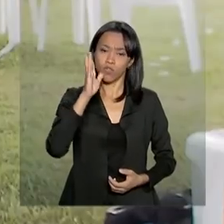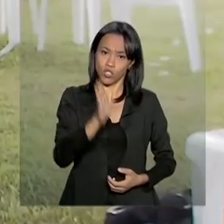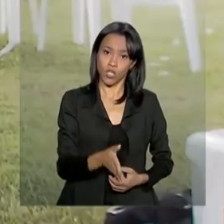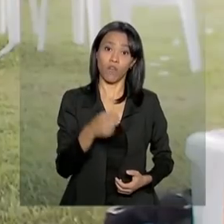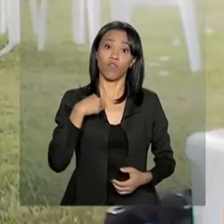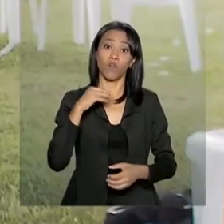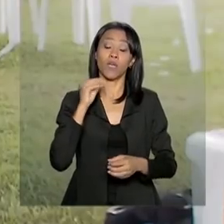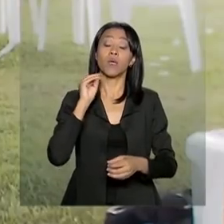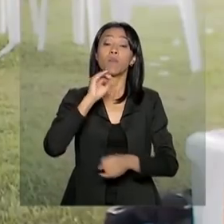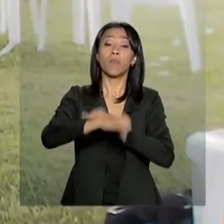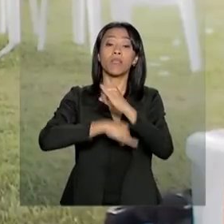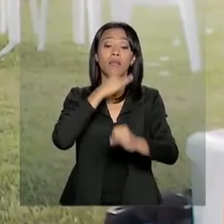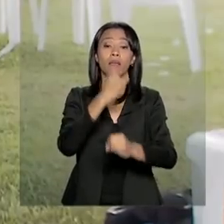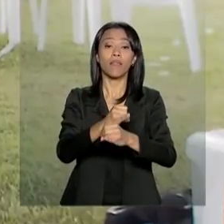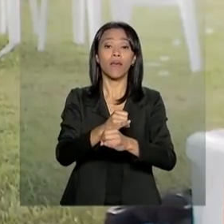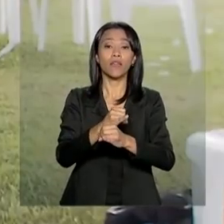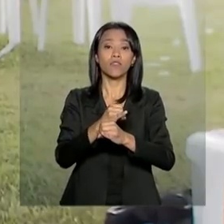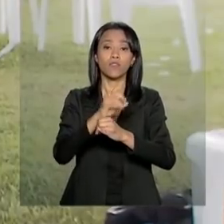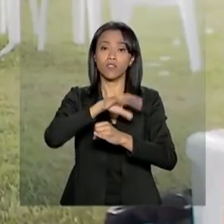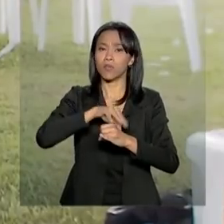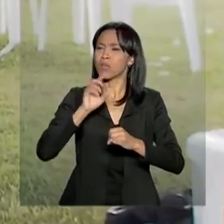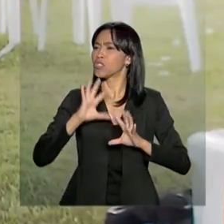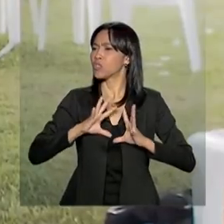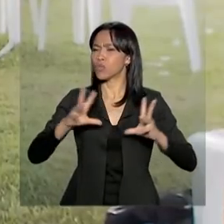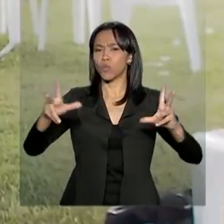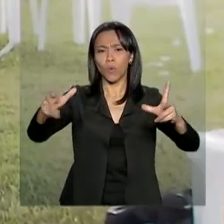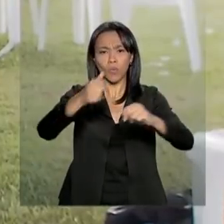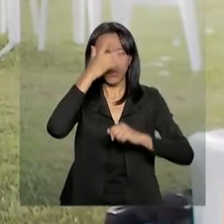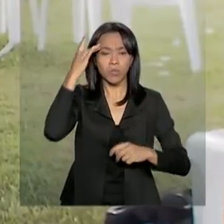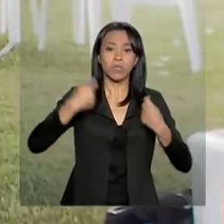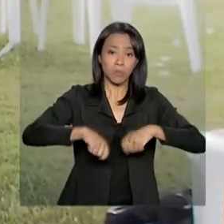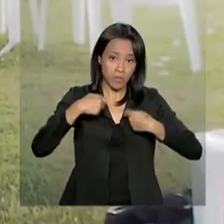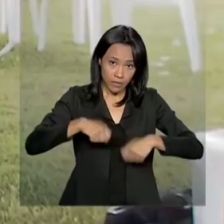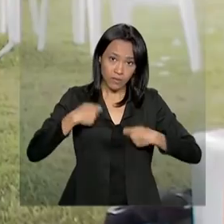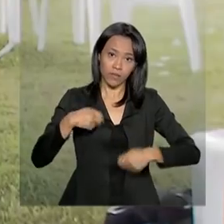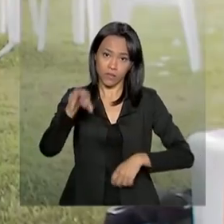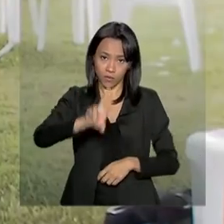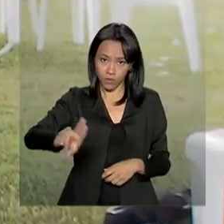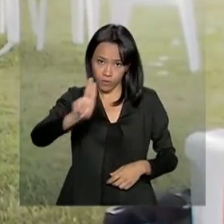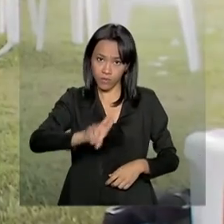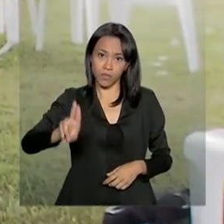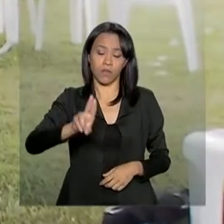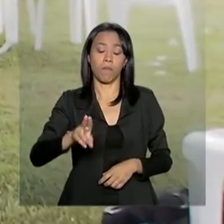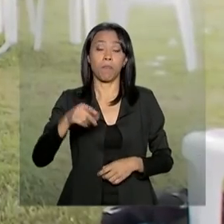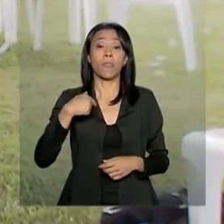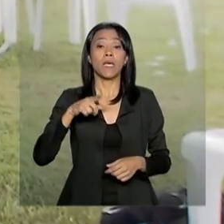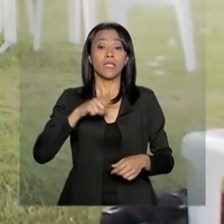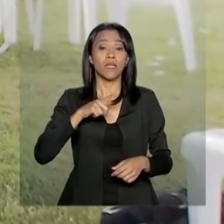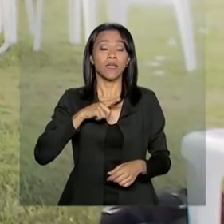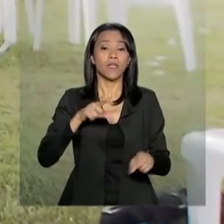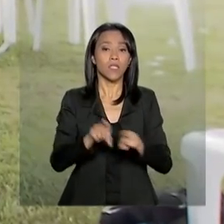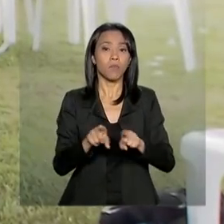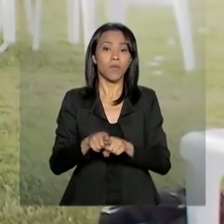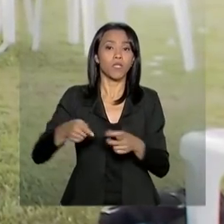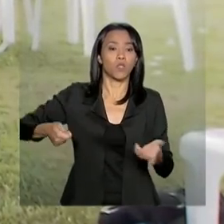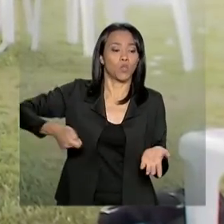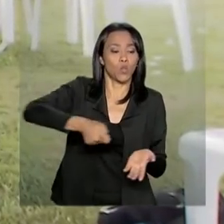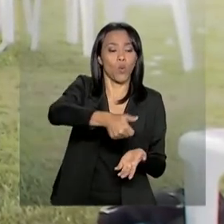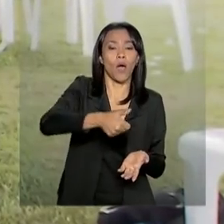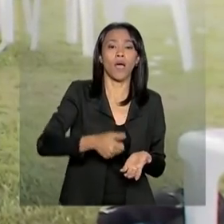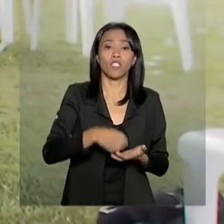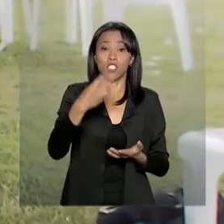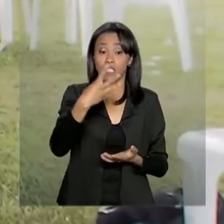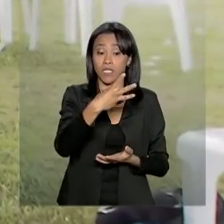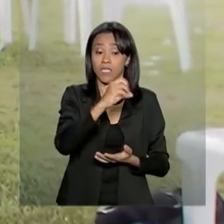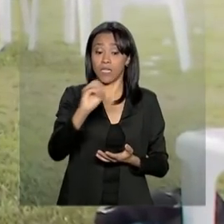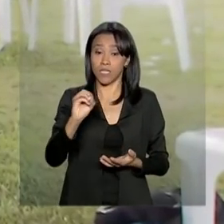internet Wi-Fi para a comunicação de todos os que estão trabalhando nessa operação de busca e salvamento. Eles receberam também a doação de 300 chips